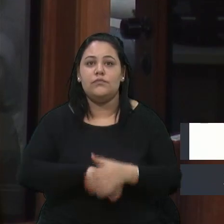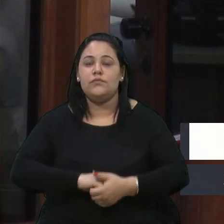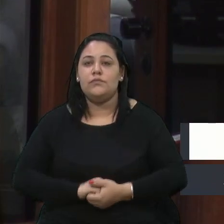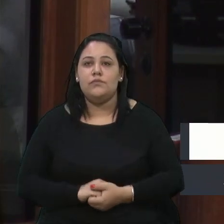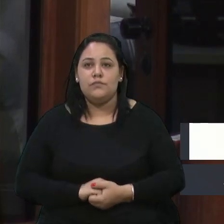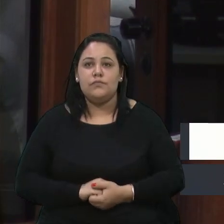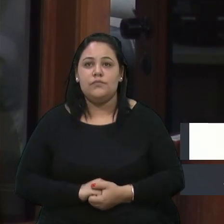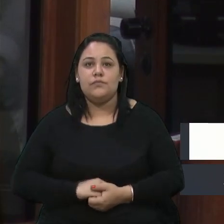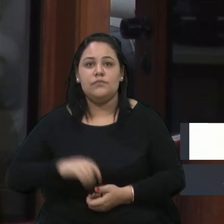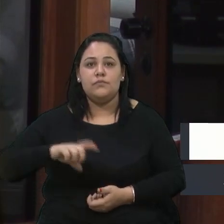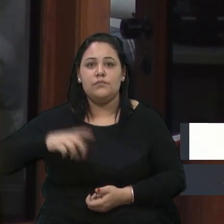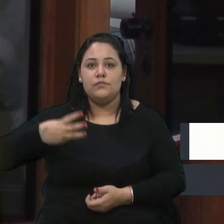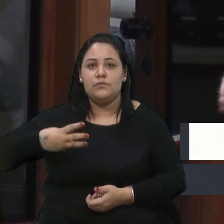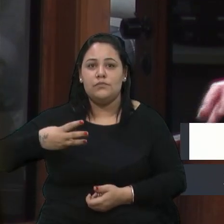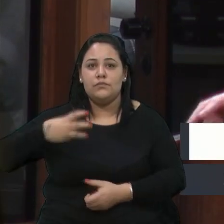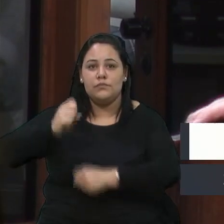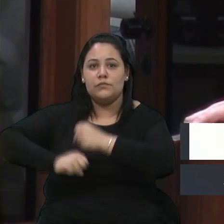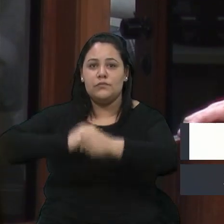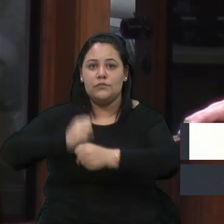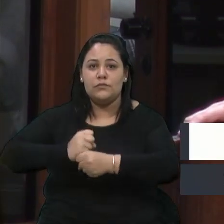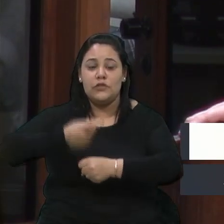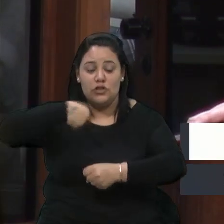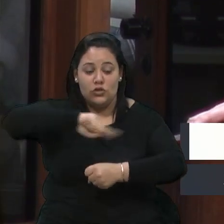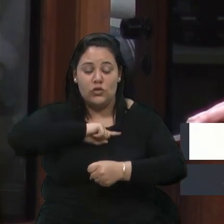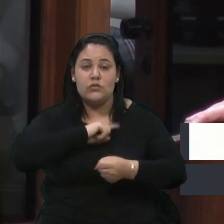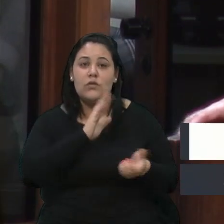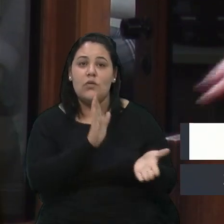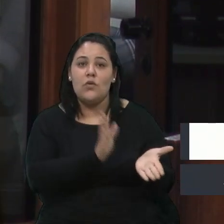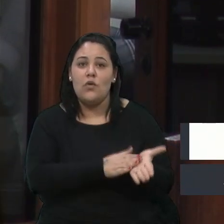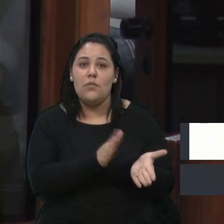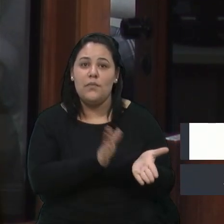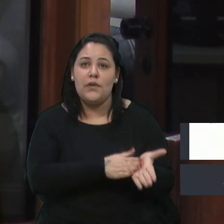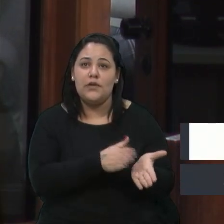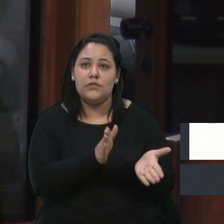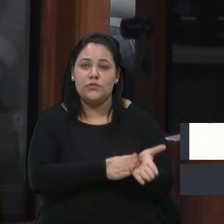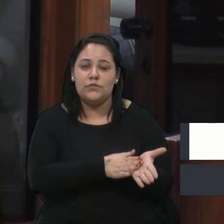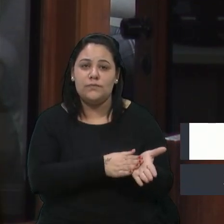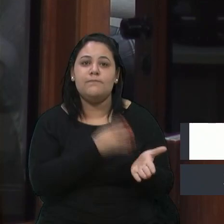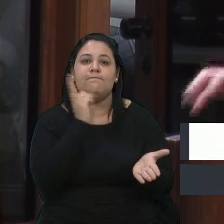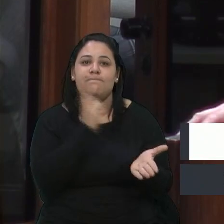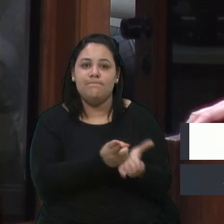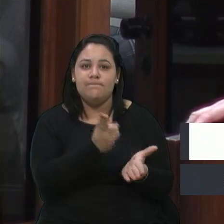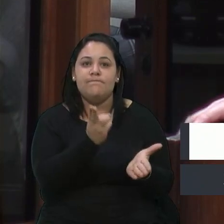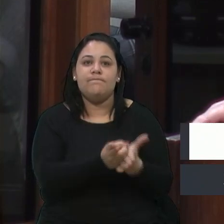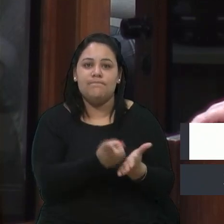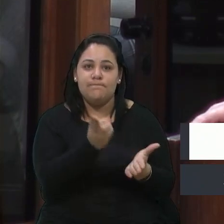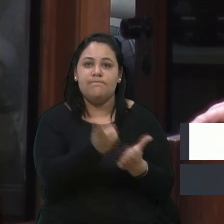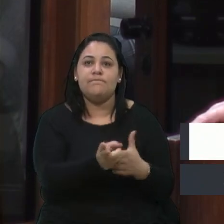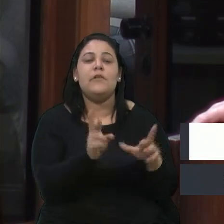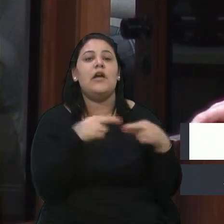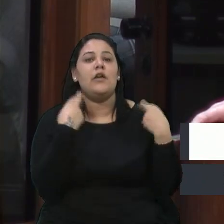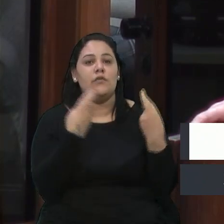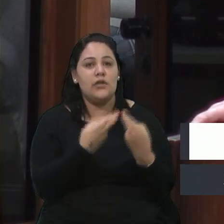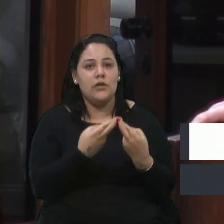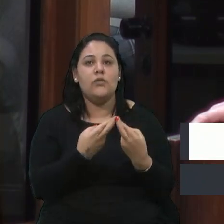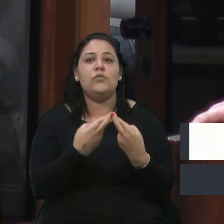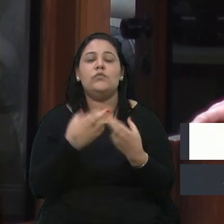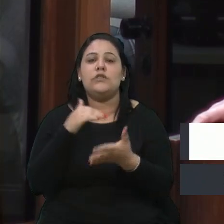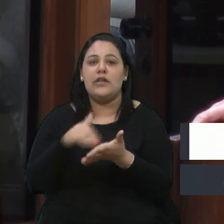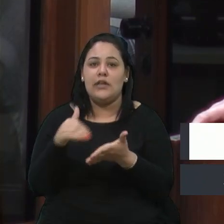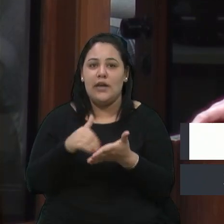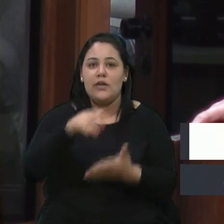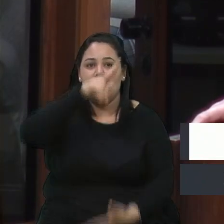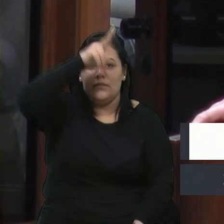E são 3 anos que estamos cobrando, de forma constante, reuniões com o secretário,